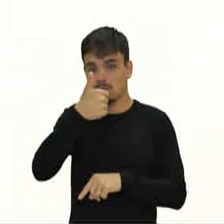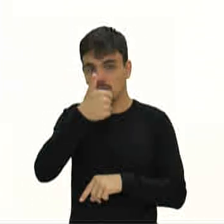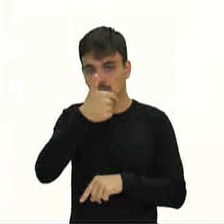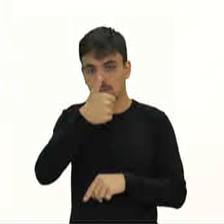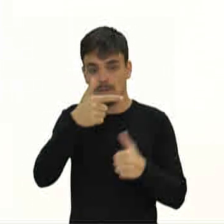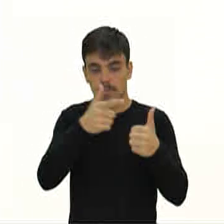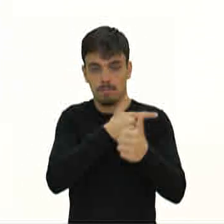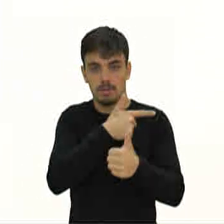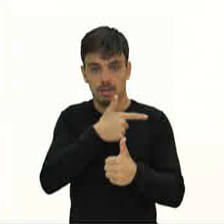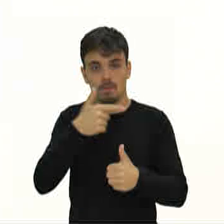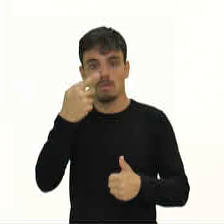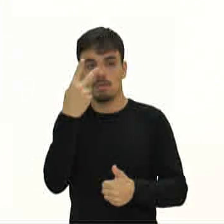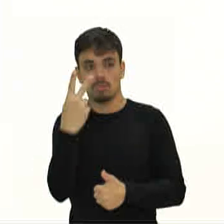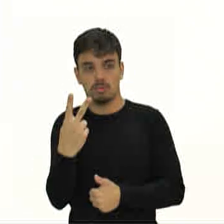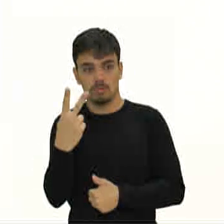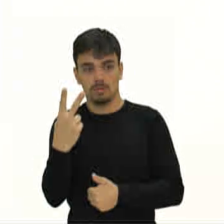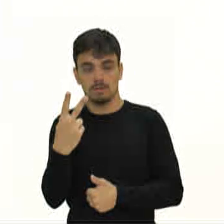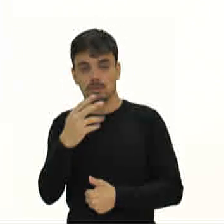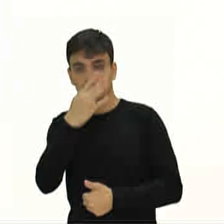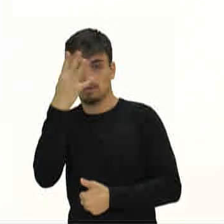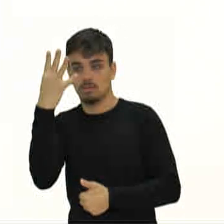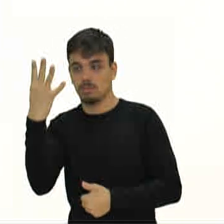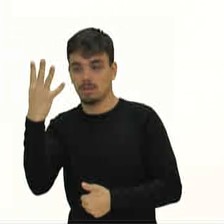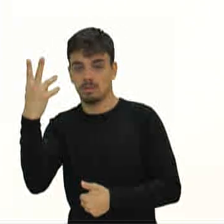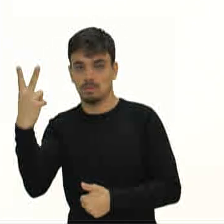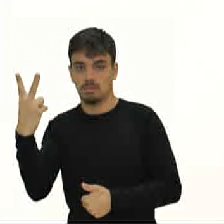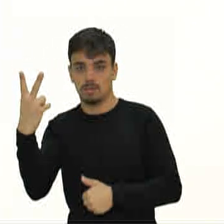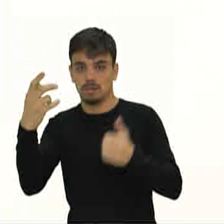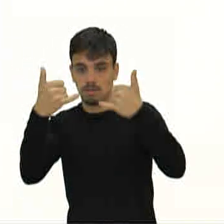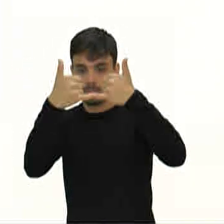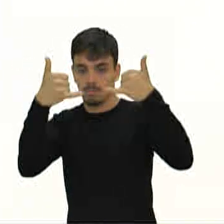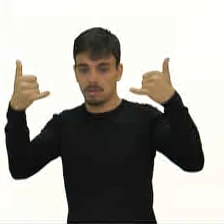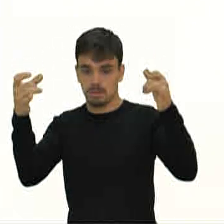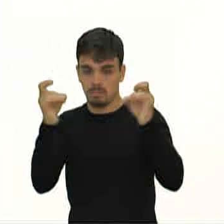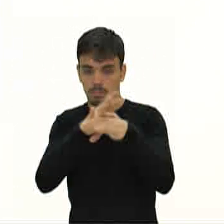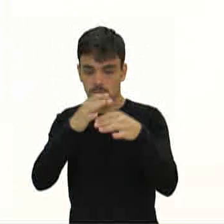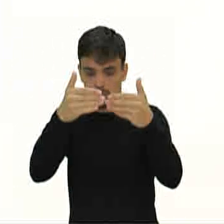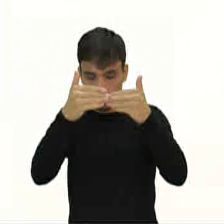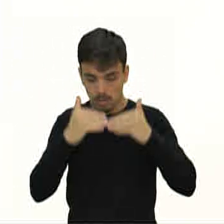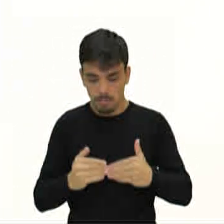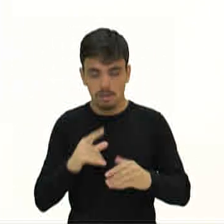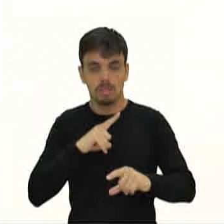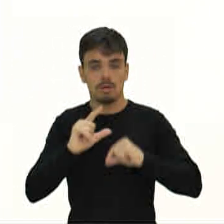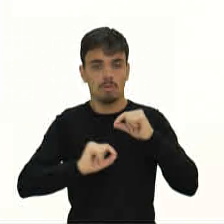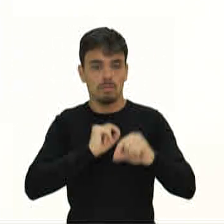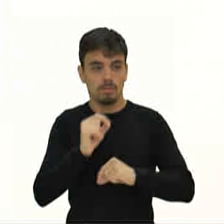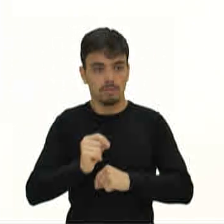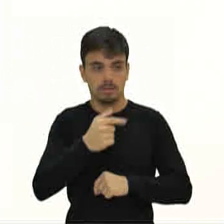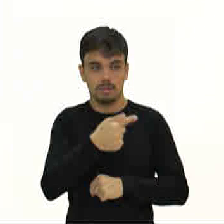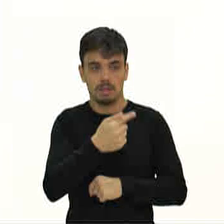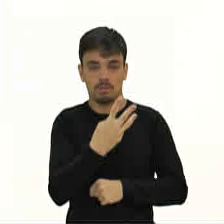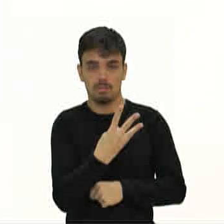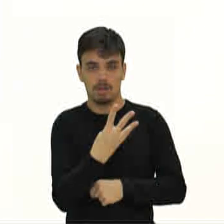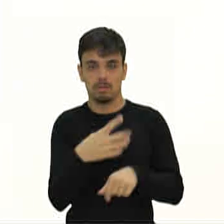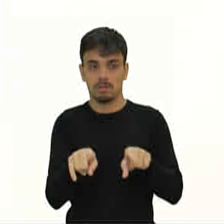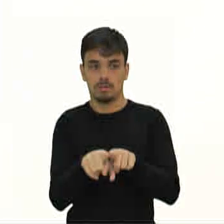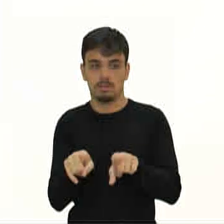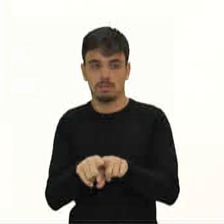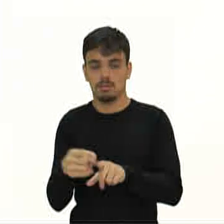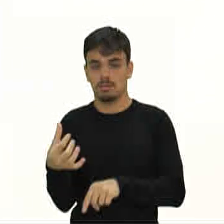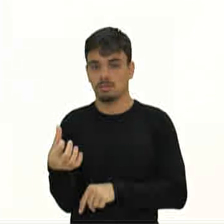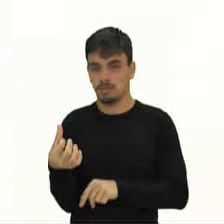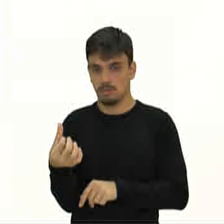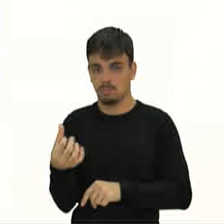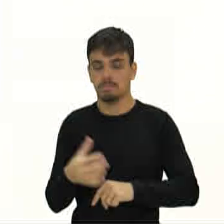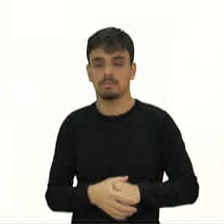o 42, finalizamos então a primeira linha, vamos para a segunda linha, temos ali o número 74 e temos o número